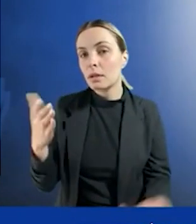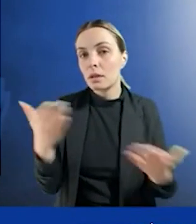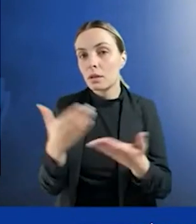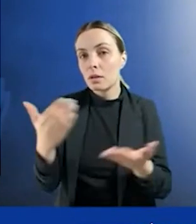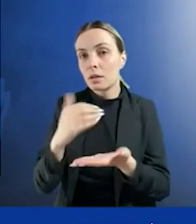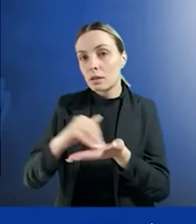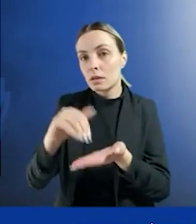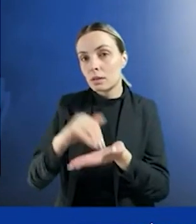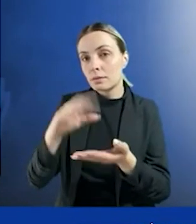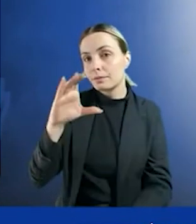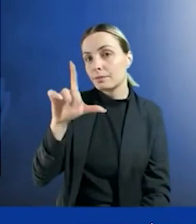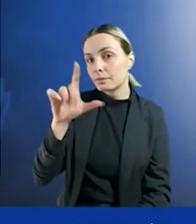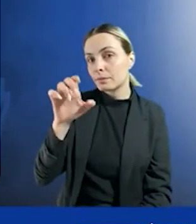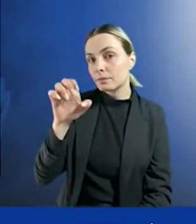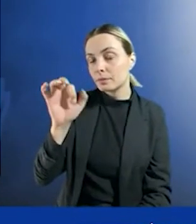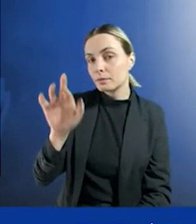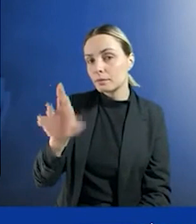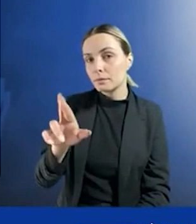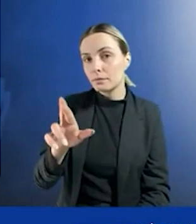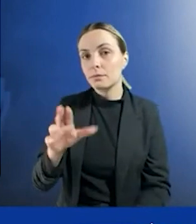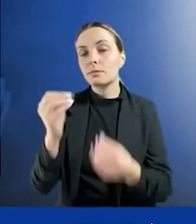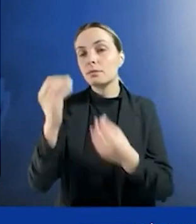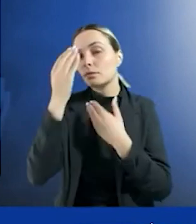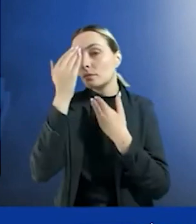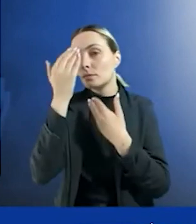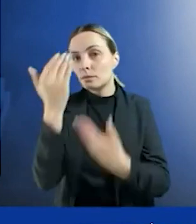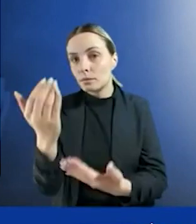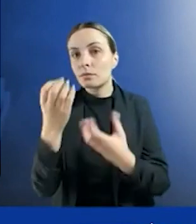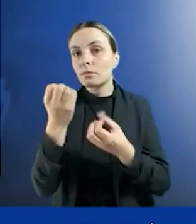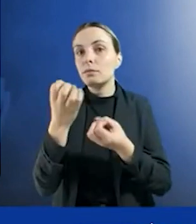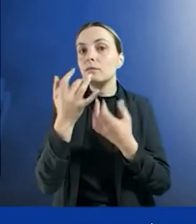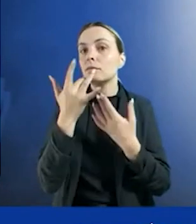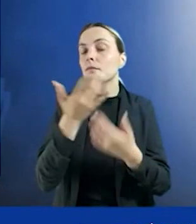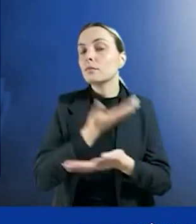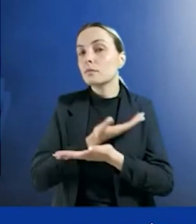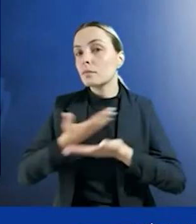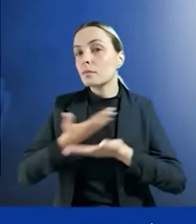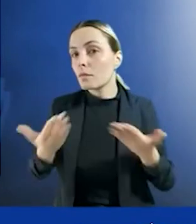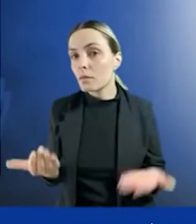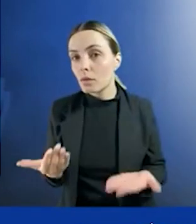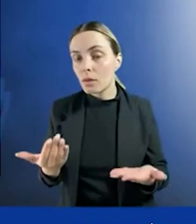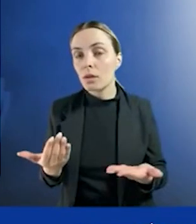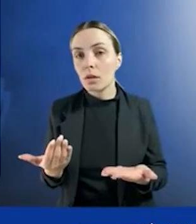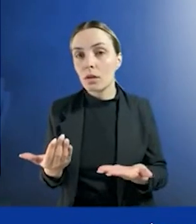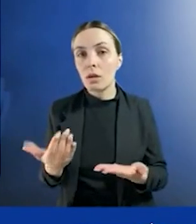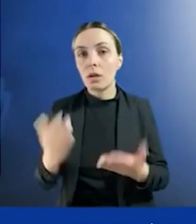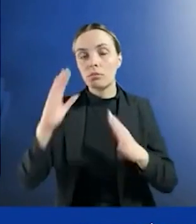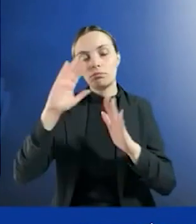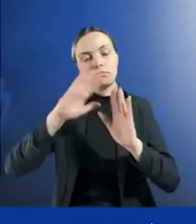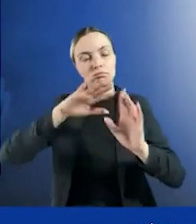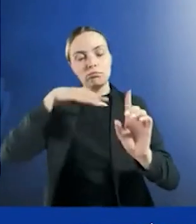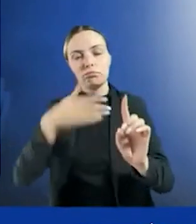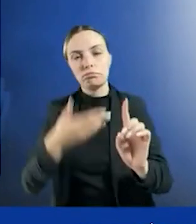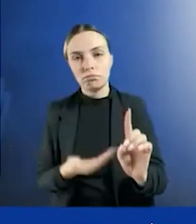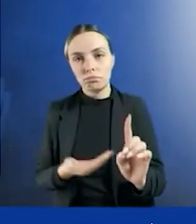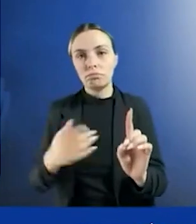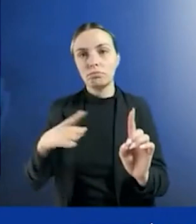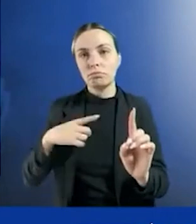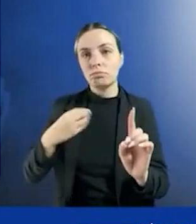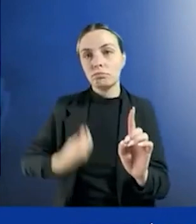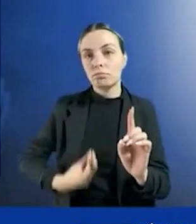Soares. Muito obrigado, muito boa tarde a todos. É uma honra que, em nome do nosso ministro Marcos